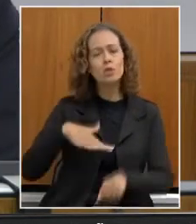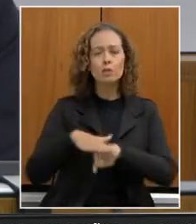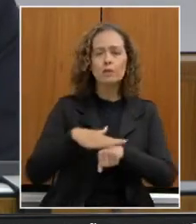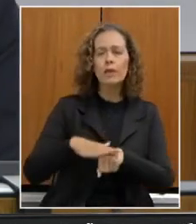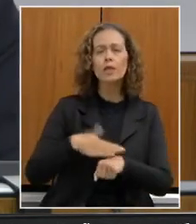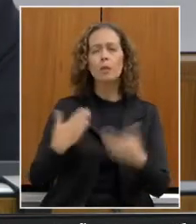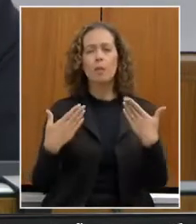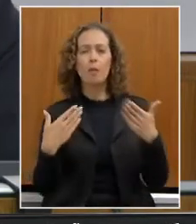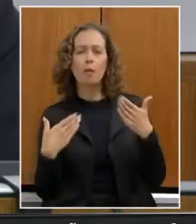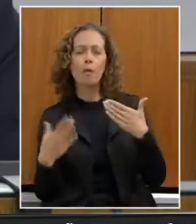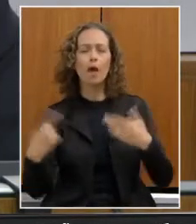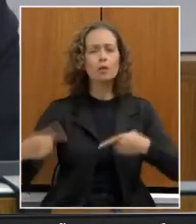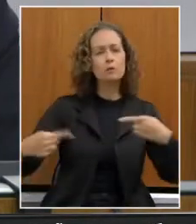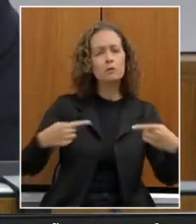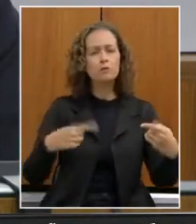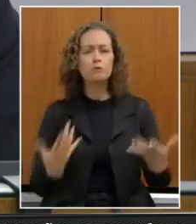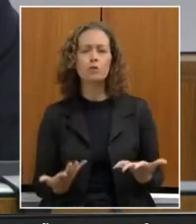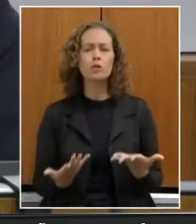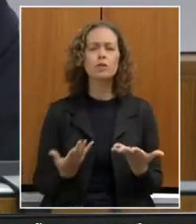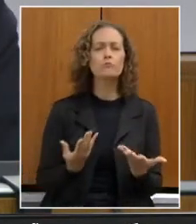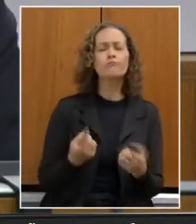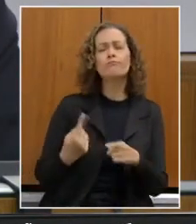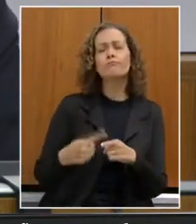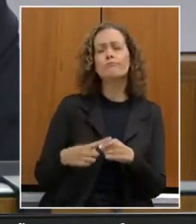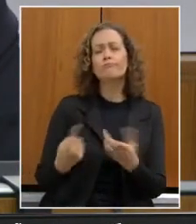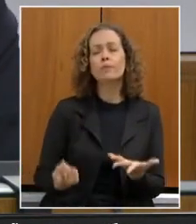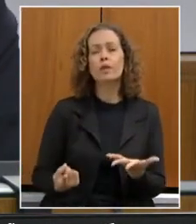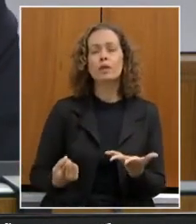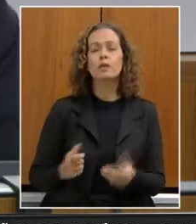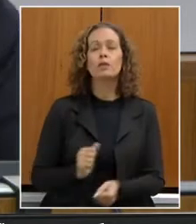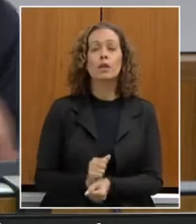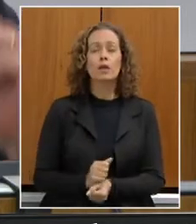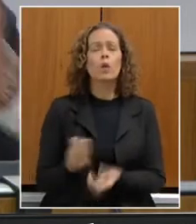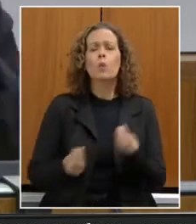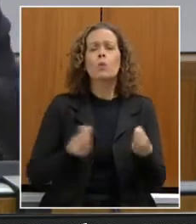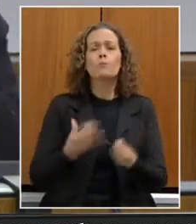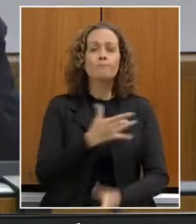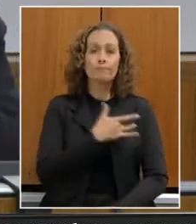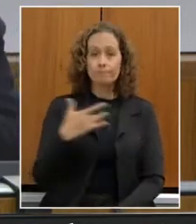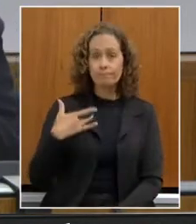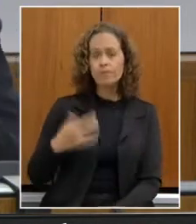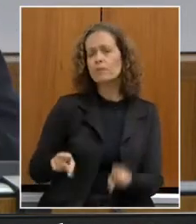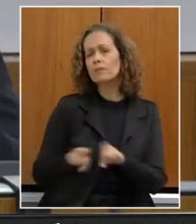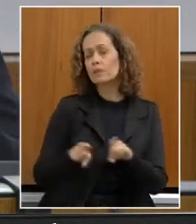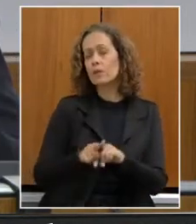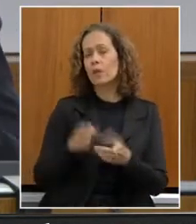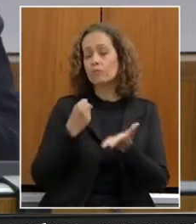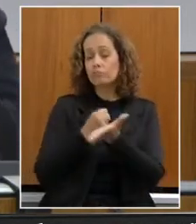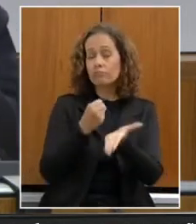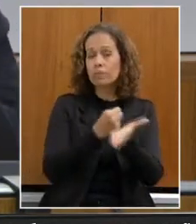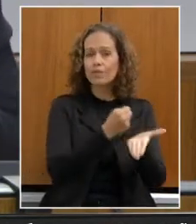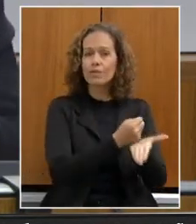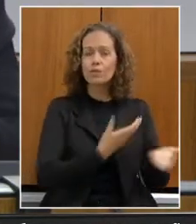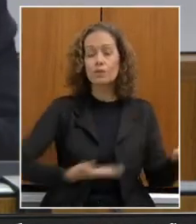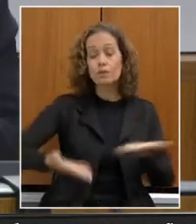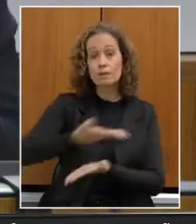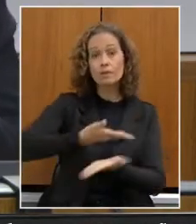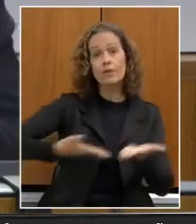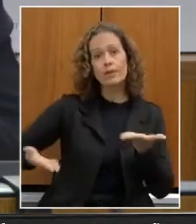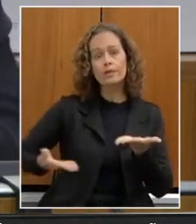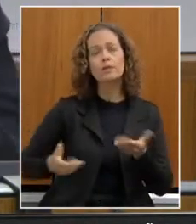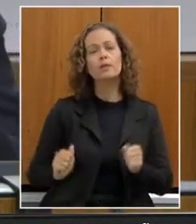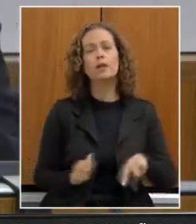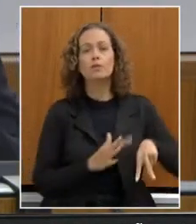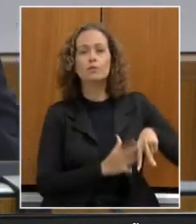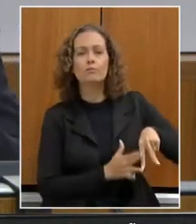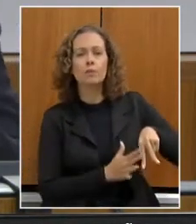questões técnicas de política de saúde ou até mesmo na ajuda de transferência de pacientes